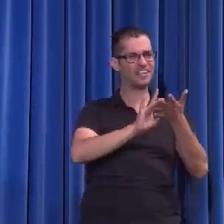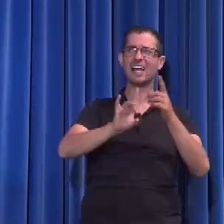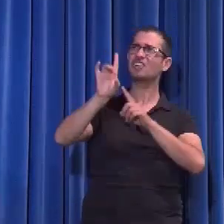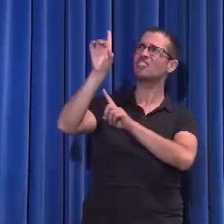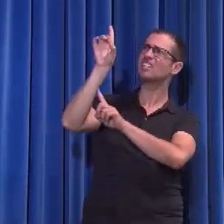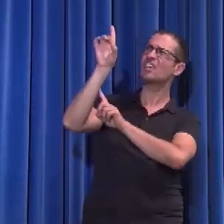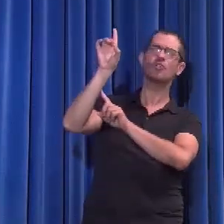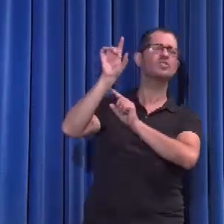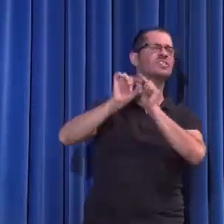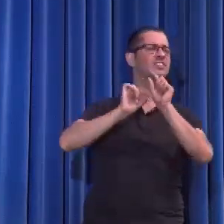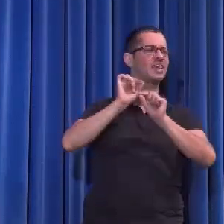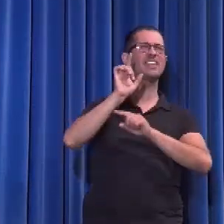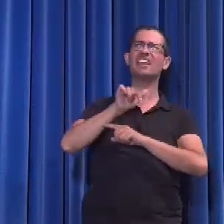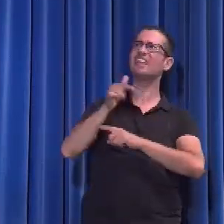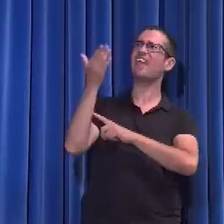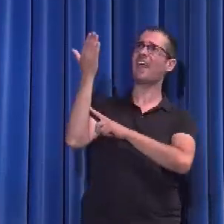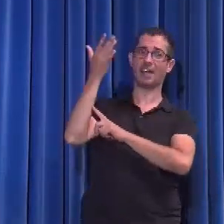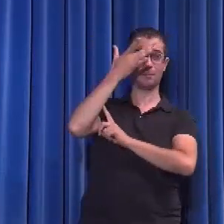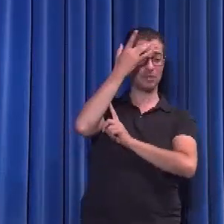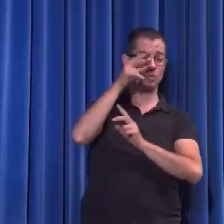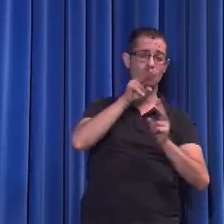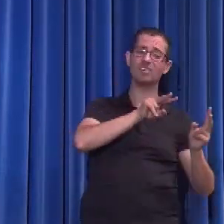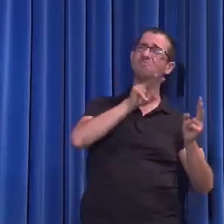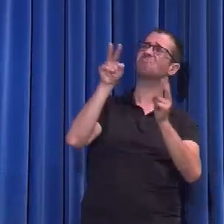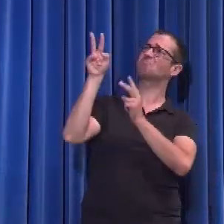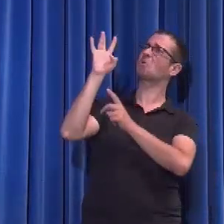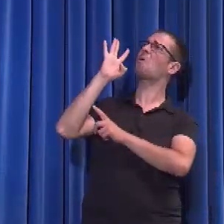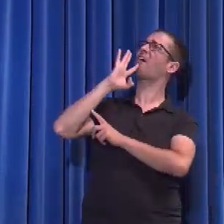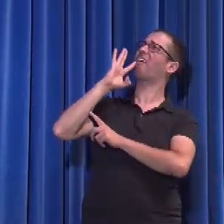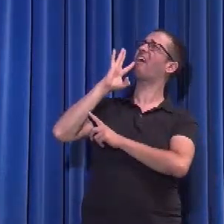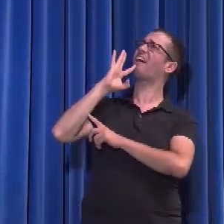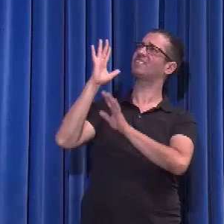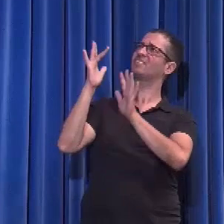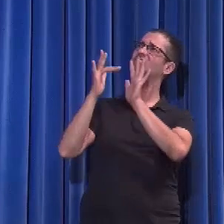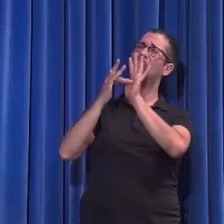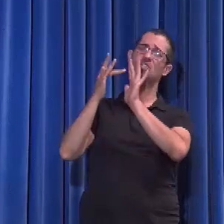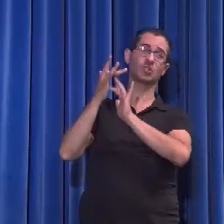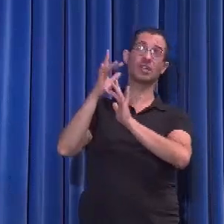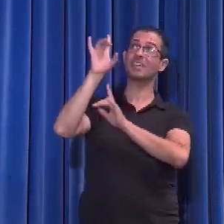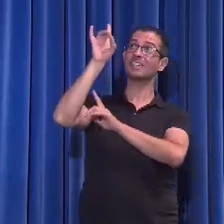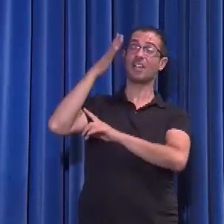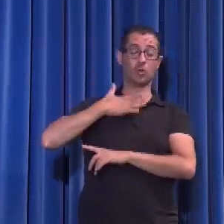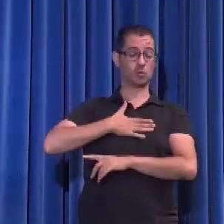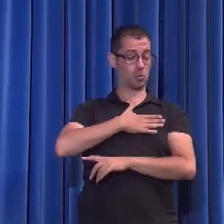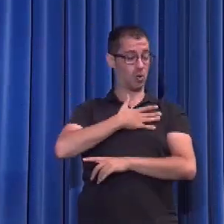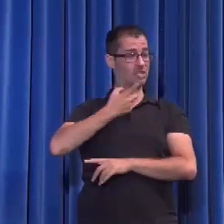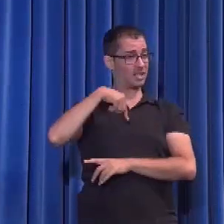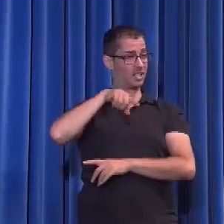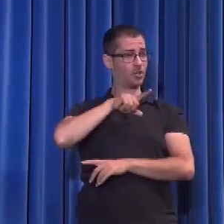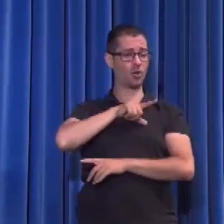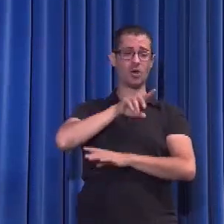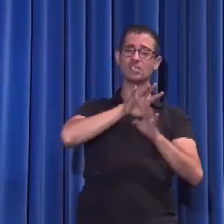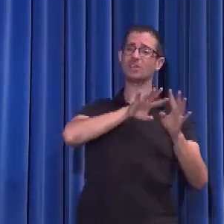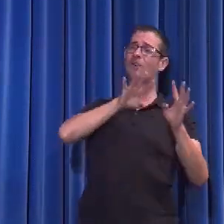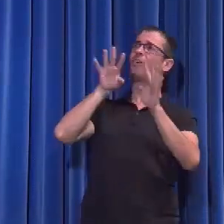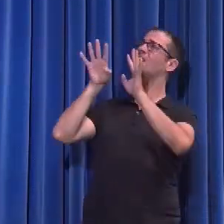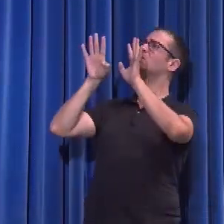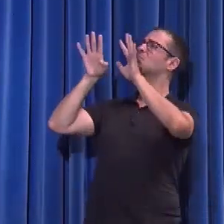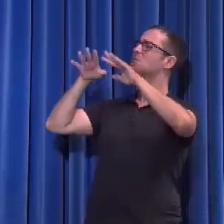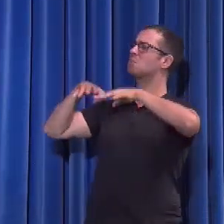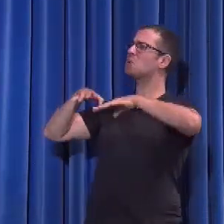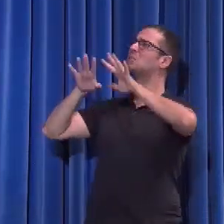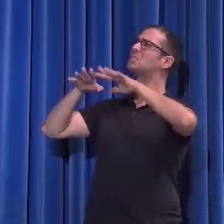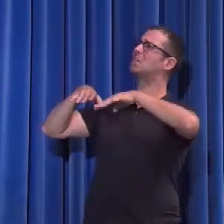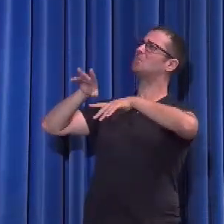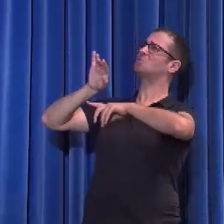Cristo. Deus se agrada de que nós nos prostremos diante dEle e digamos: Senhor, de todo o coração: